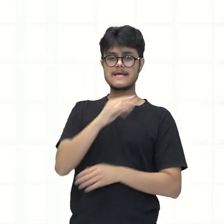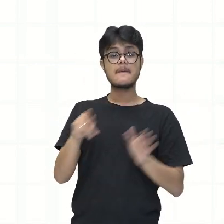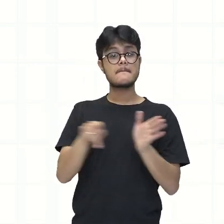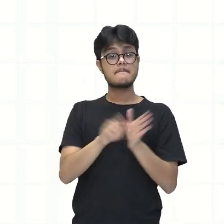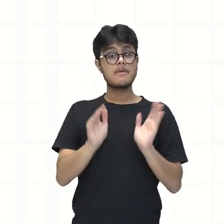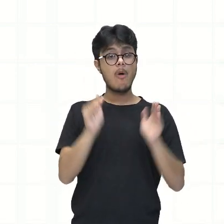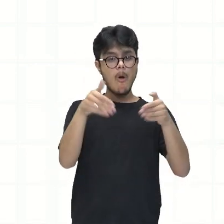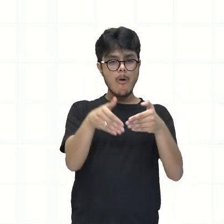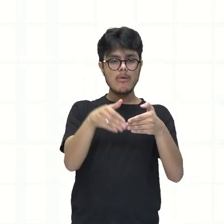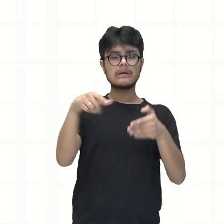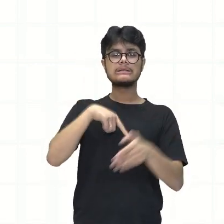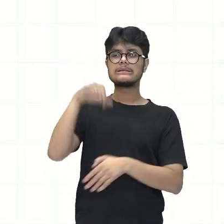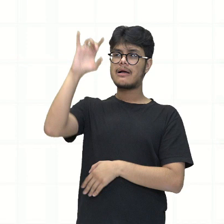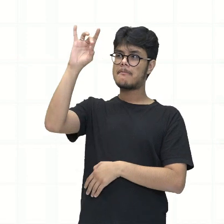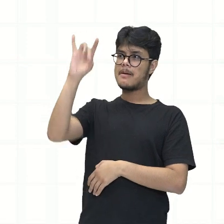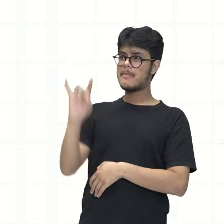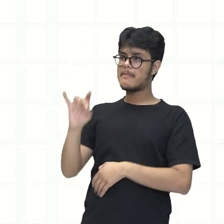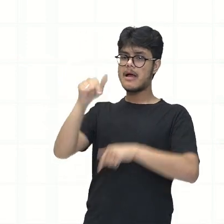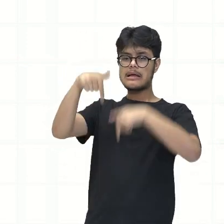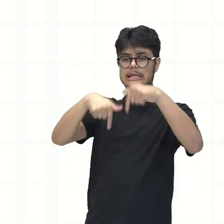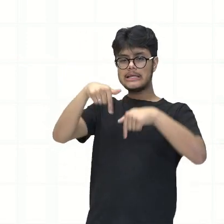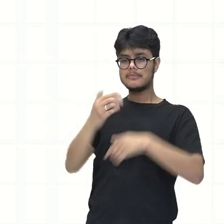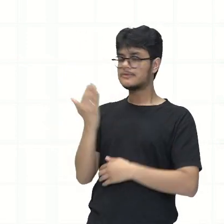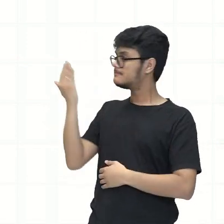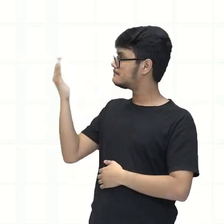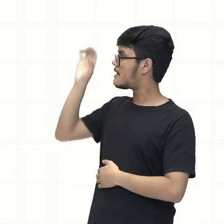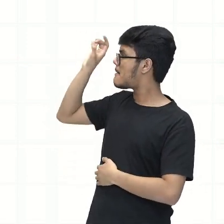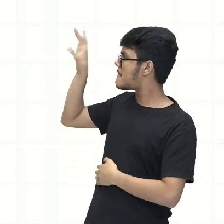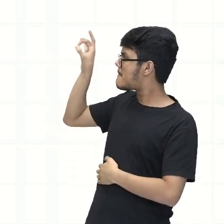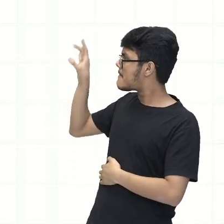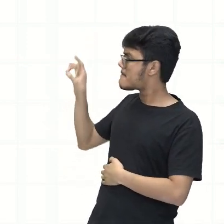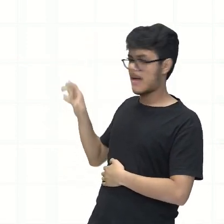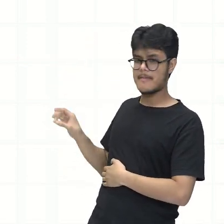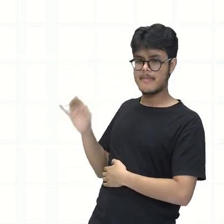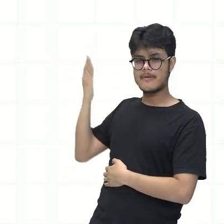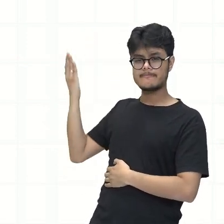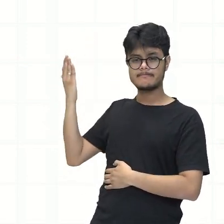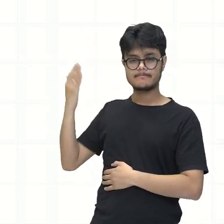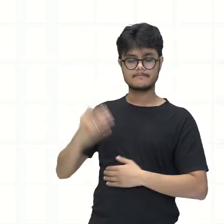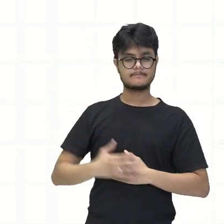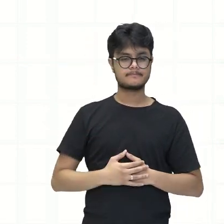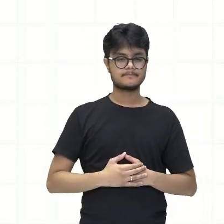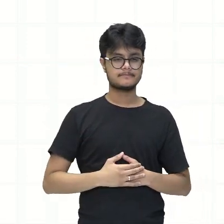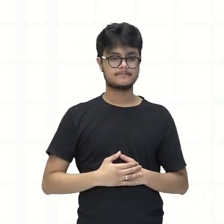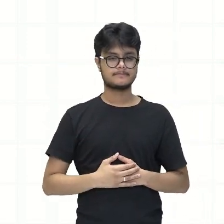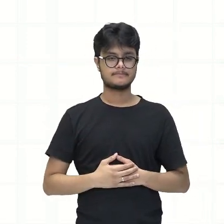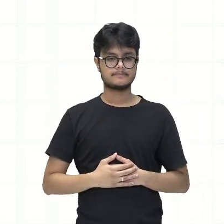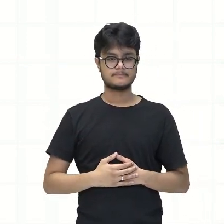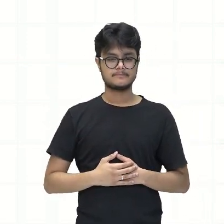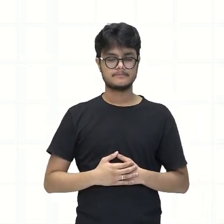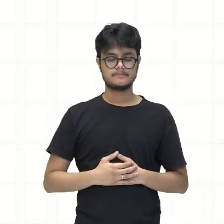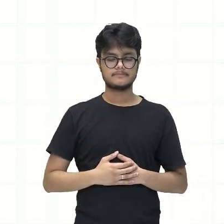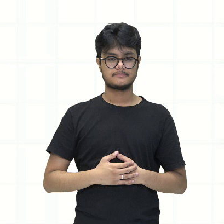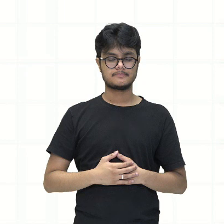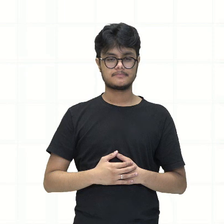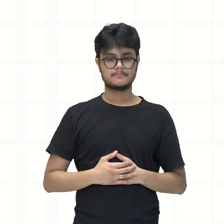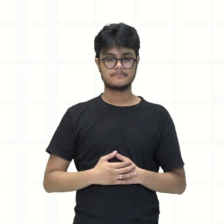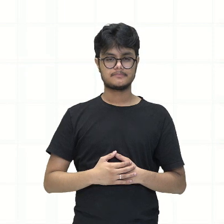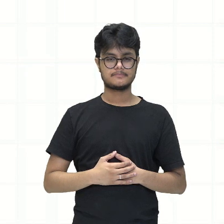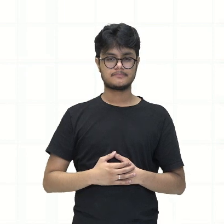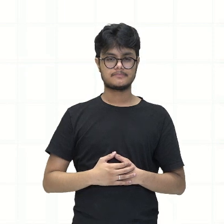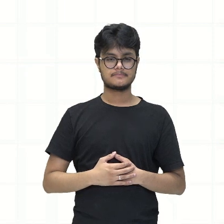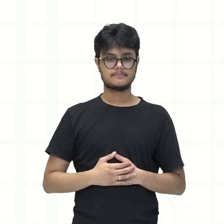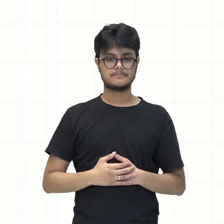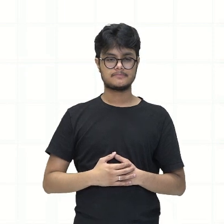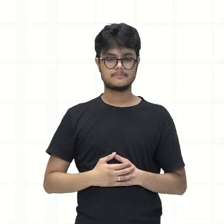específico de cada uma dessas substâncias, da acetona, da areia, da água, do cobre, do etanol, do ferro, do ouro, da prata e